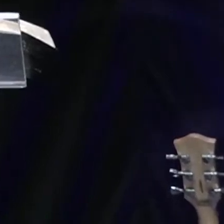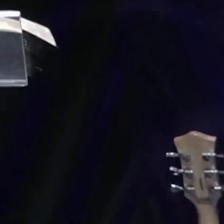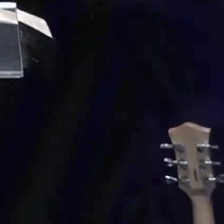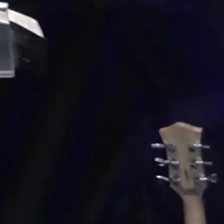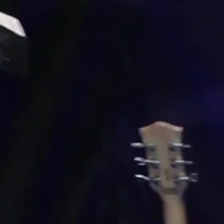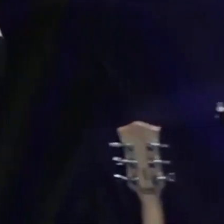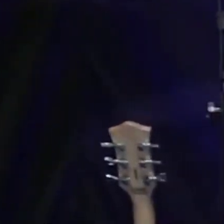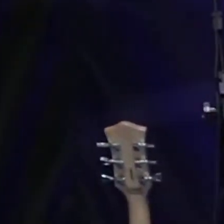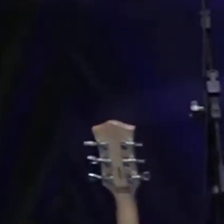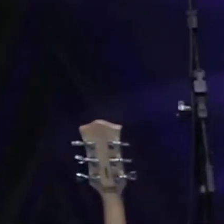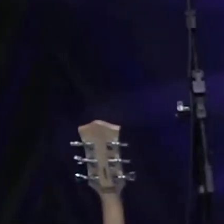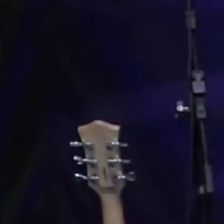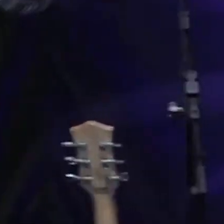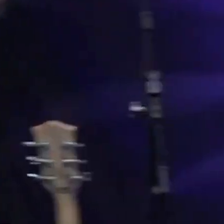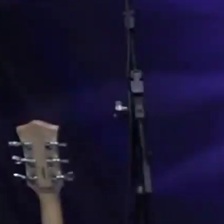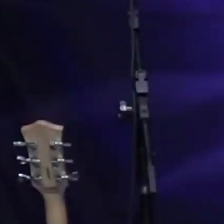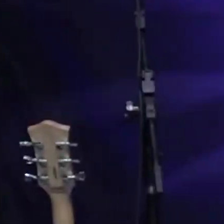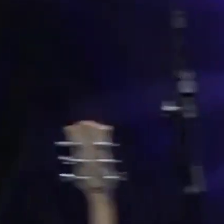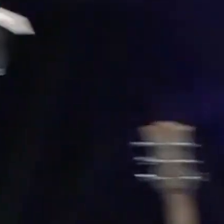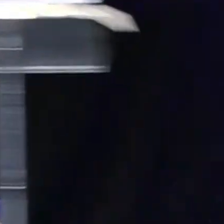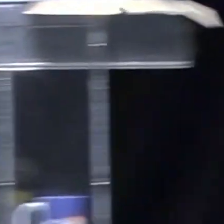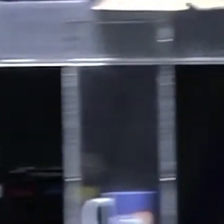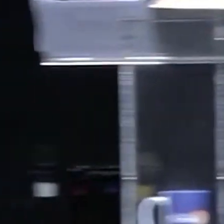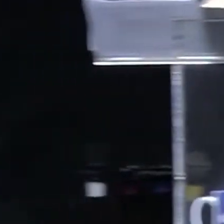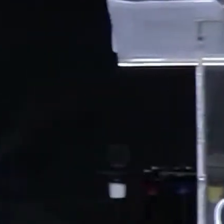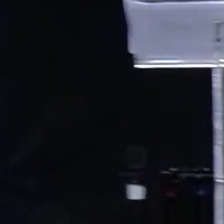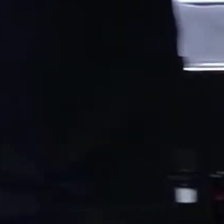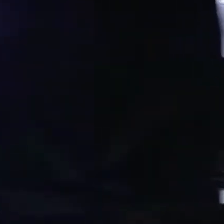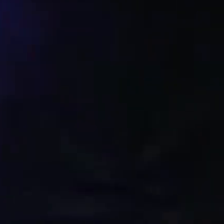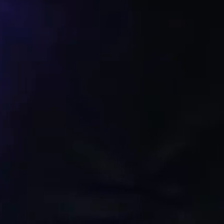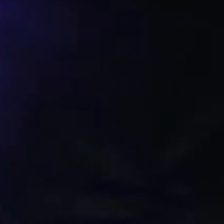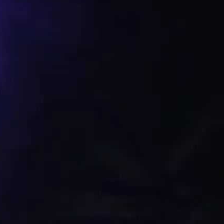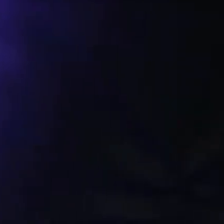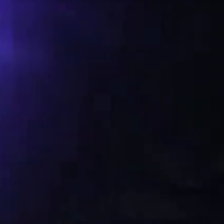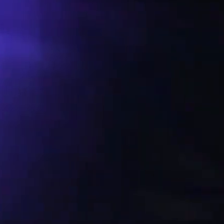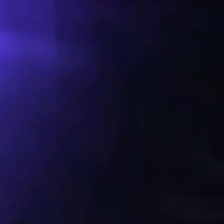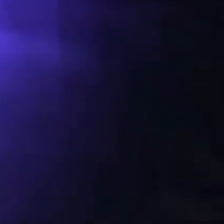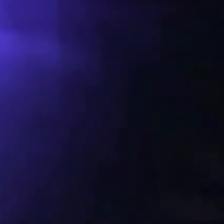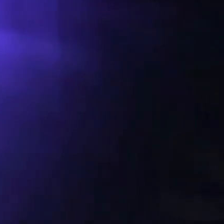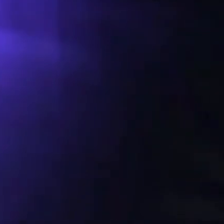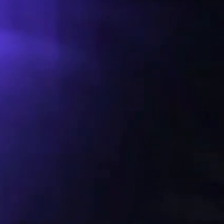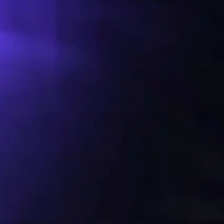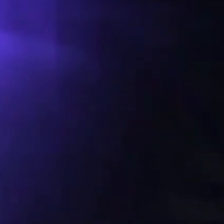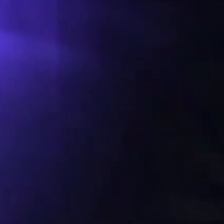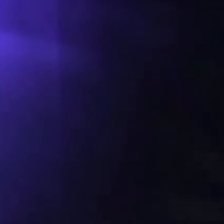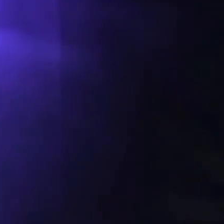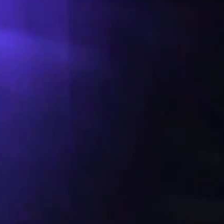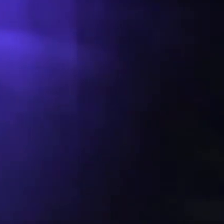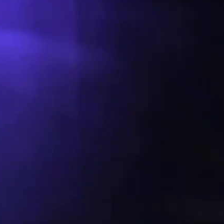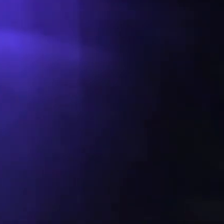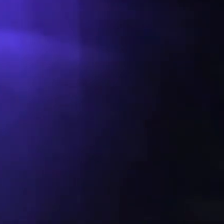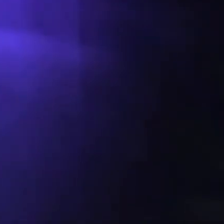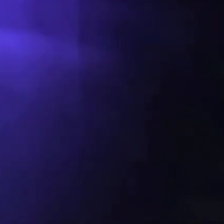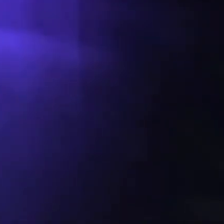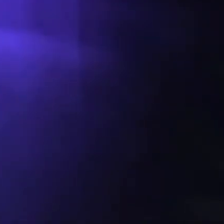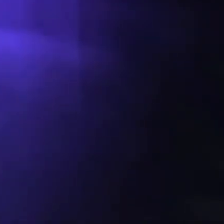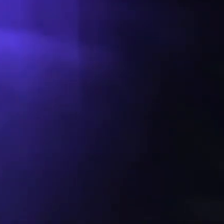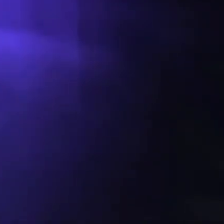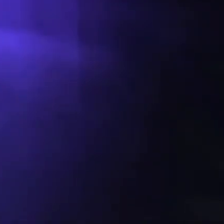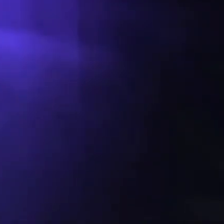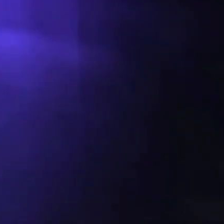E quando fala respeite o seu marido, é uma necessidade do homem, pelo menos em casa, ter